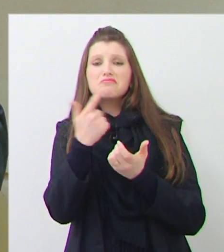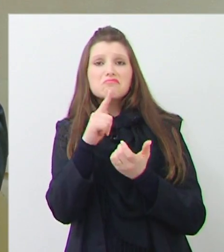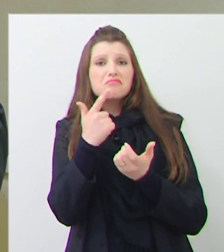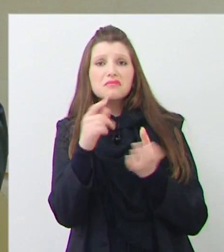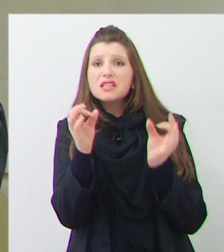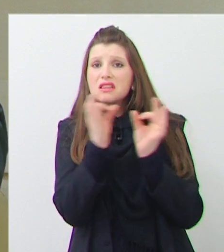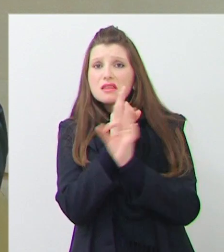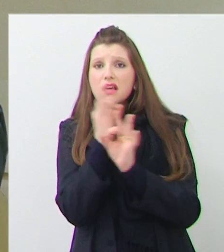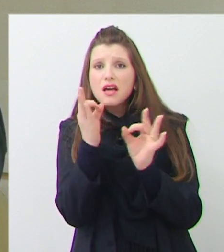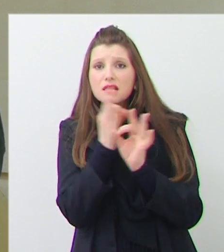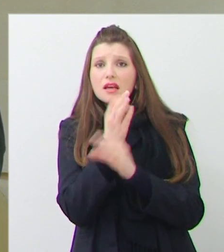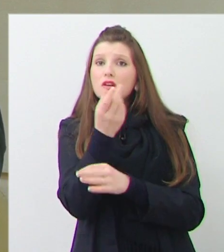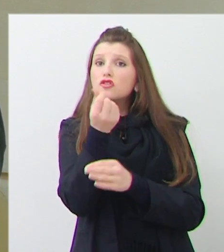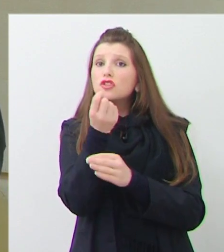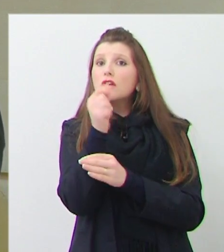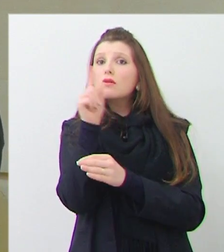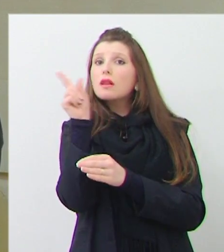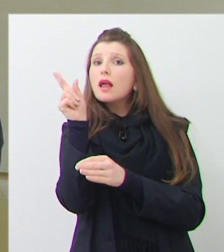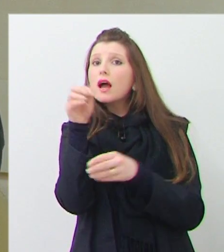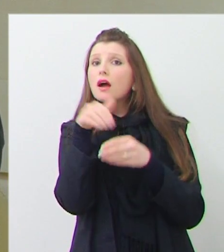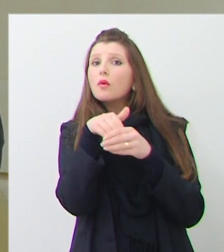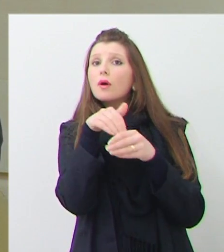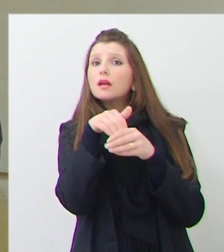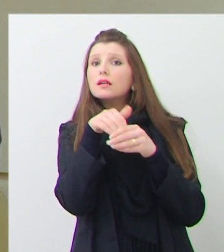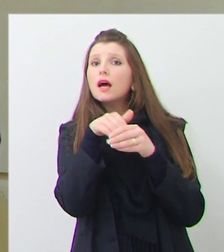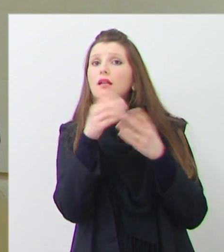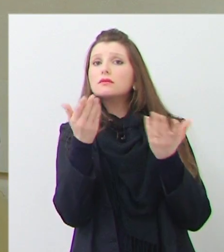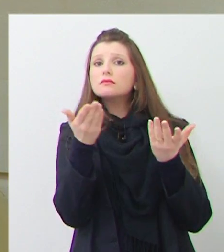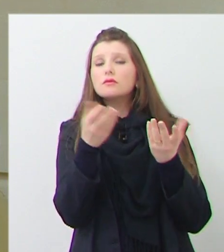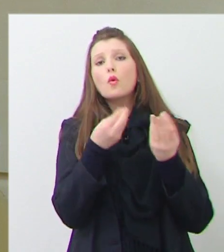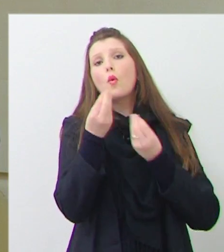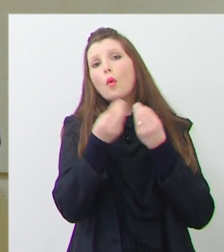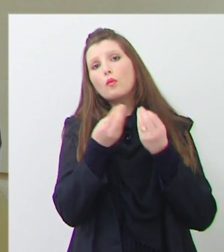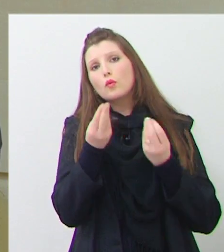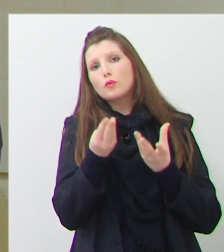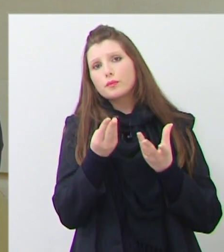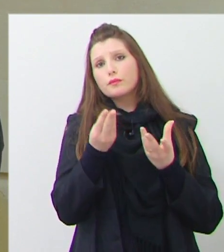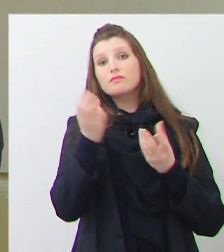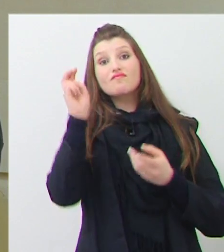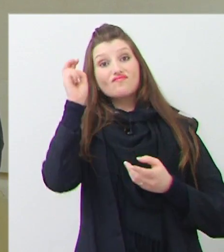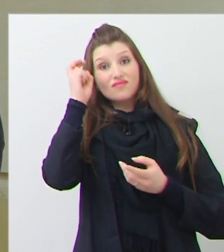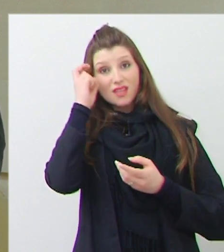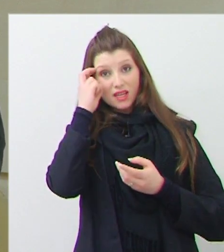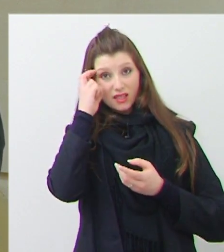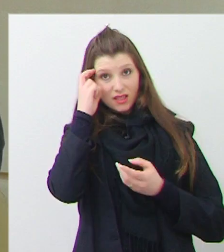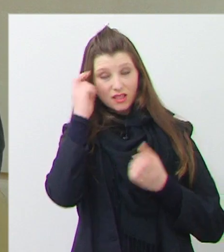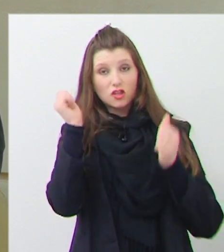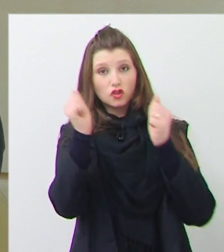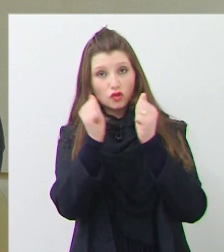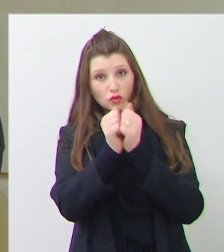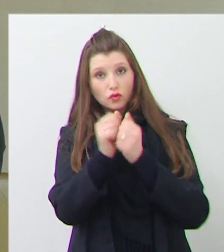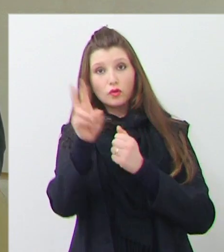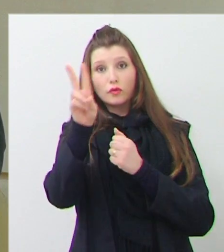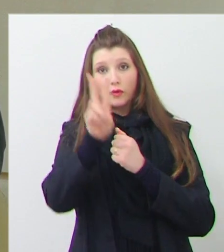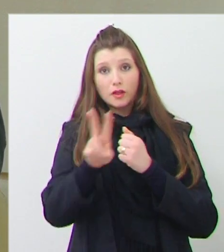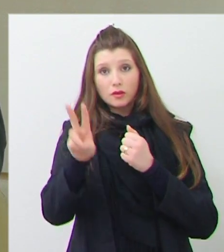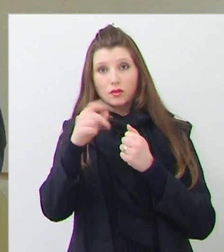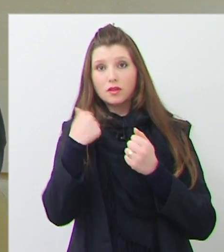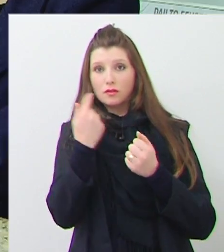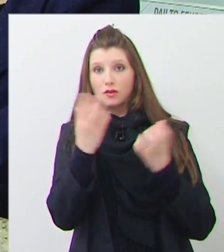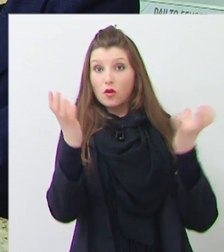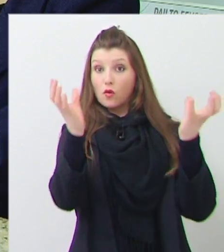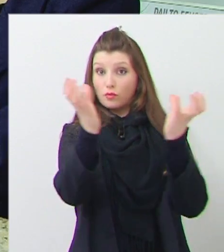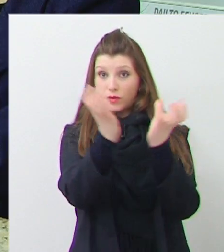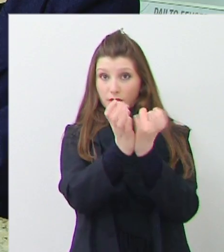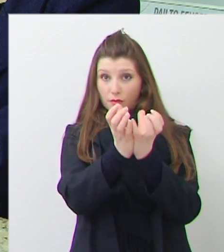e esse dinheiro está lá. Então, na quinta-feira, a nossa comissão, junto com os vereadores que nos acompanharam, queremos